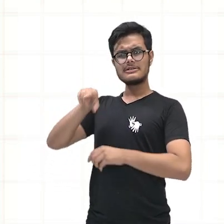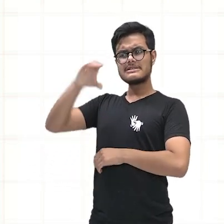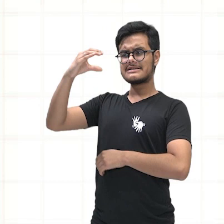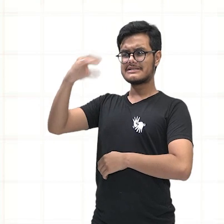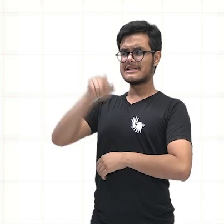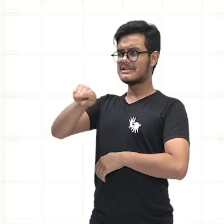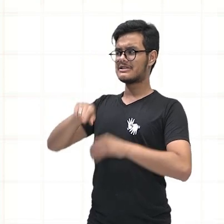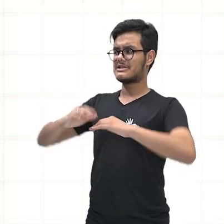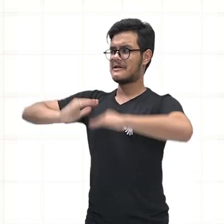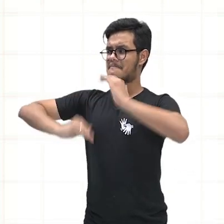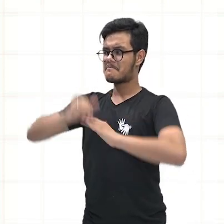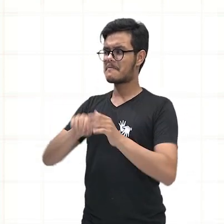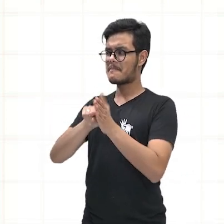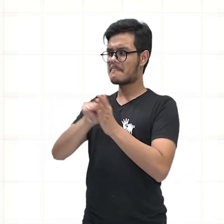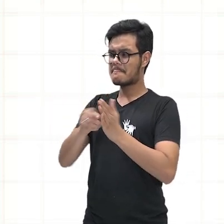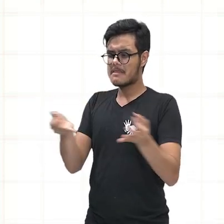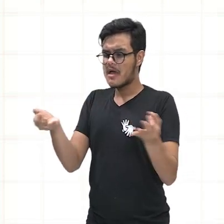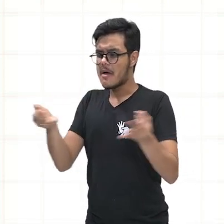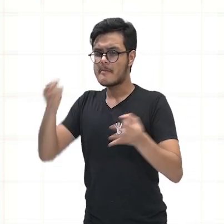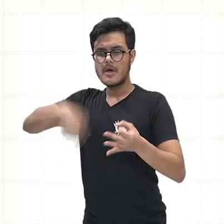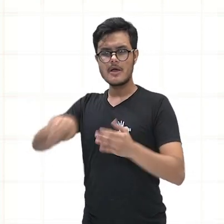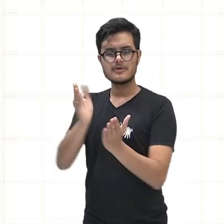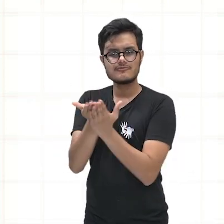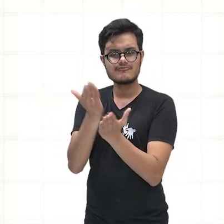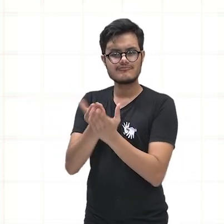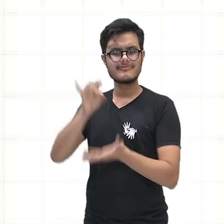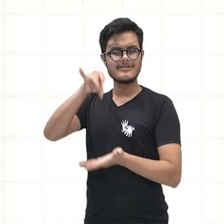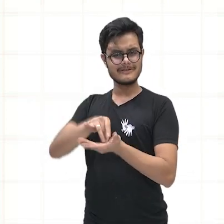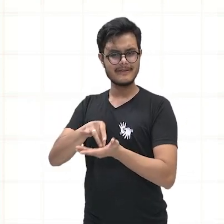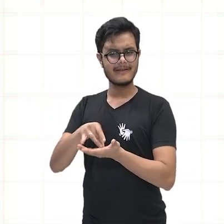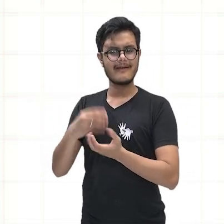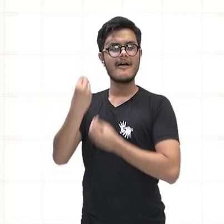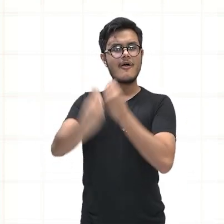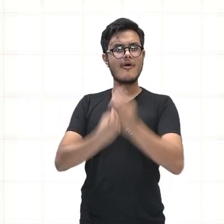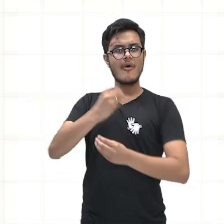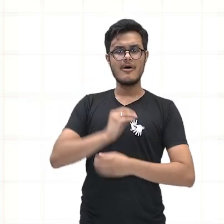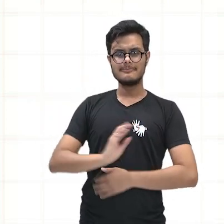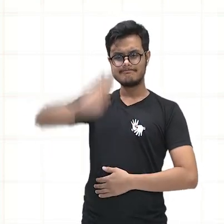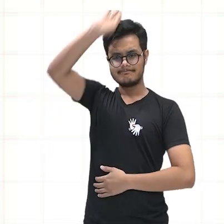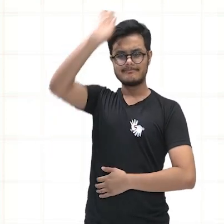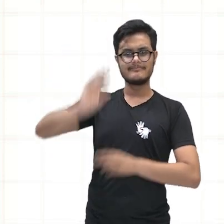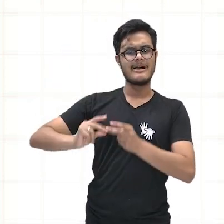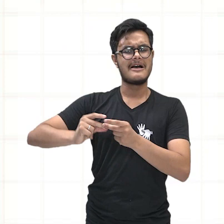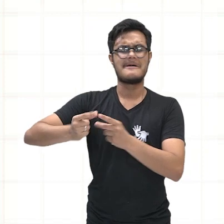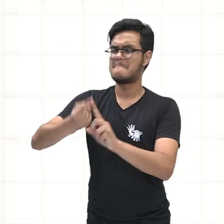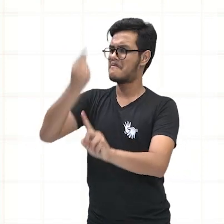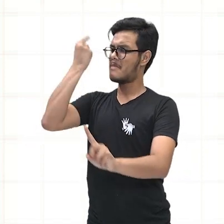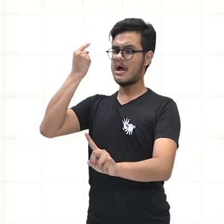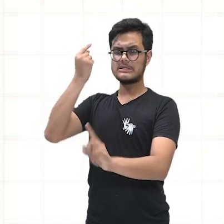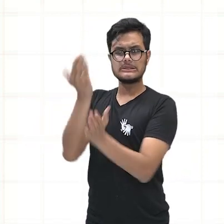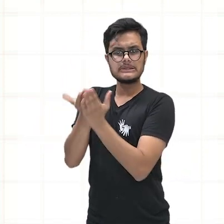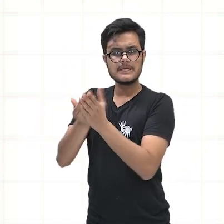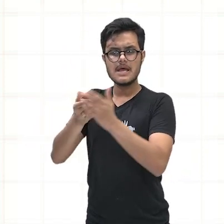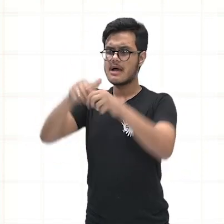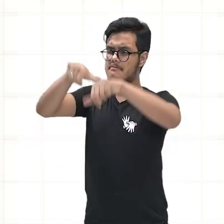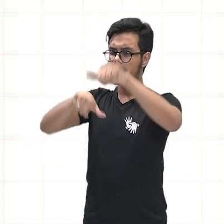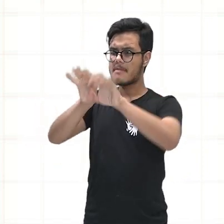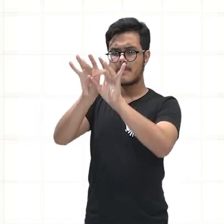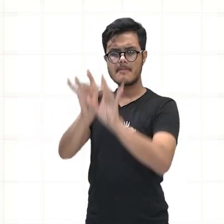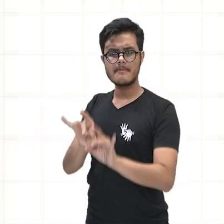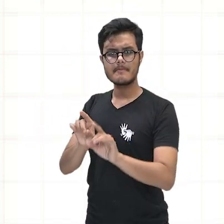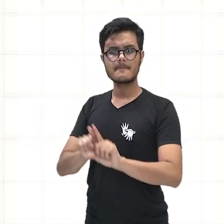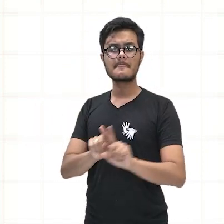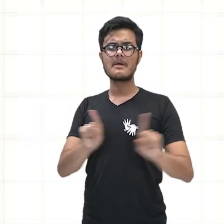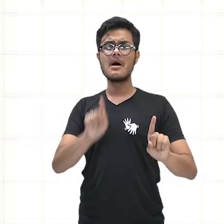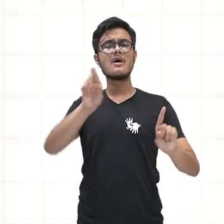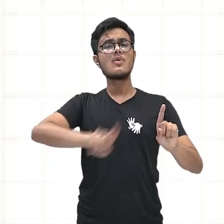pesquisadores estudaram muito sobre como Roma era antigamente e eles fizeram muitas pesquisas e